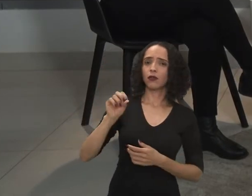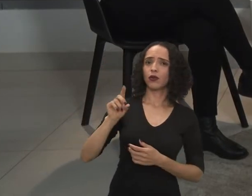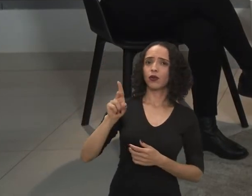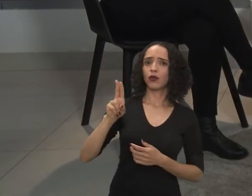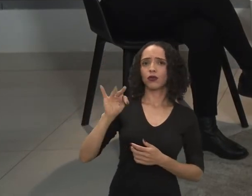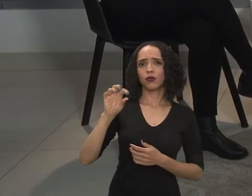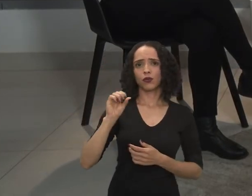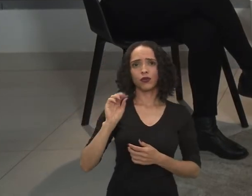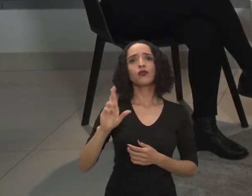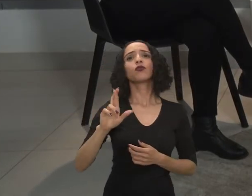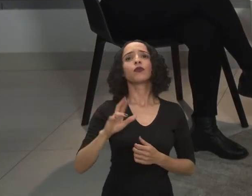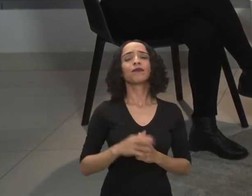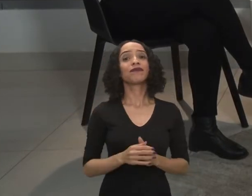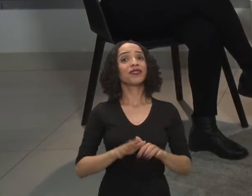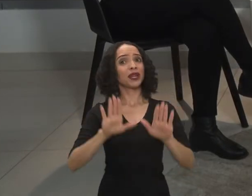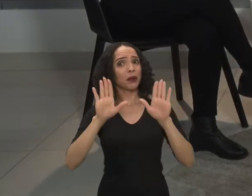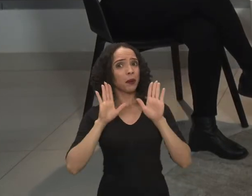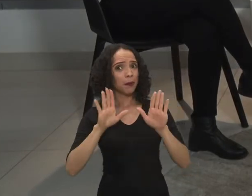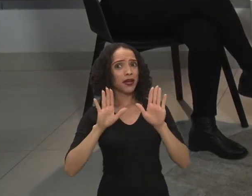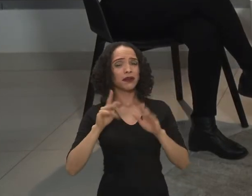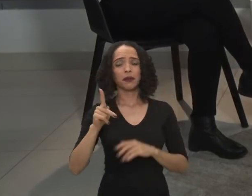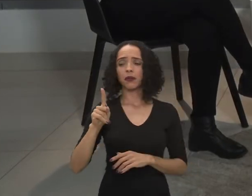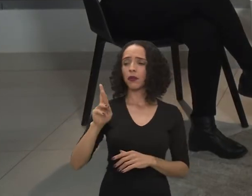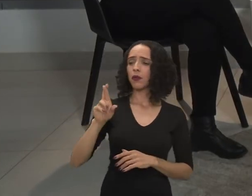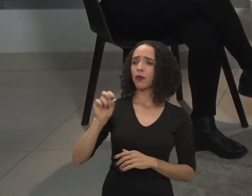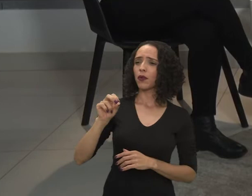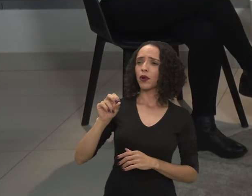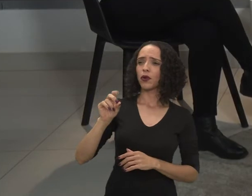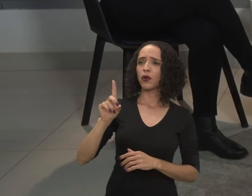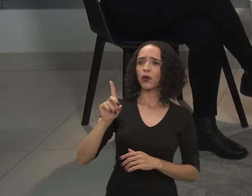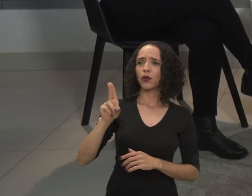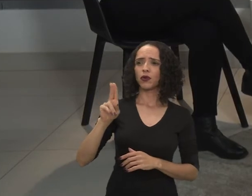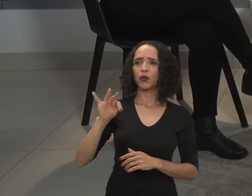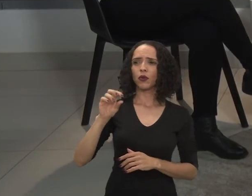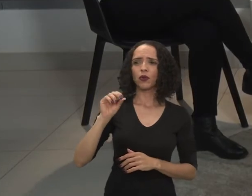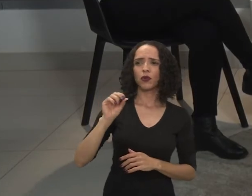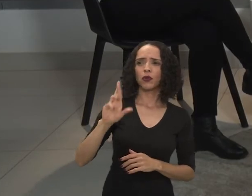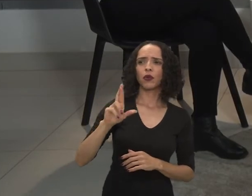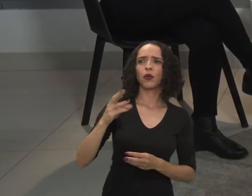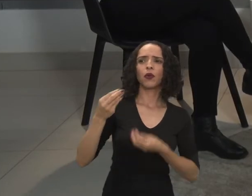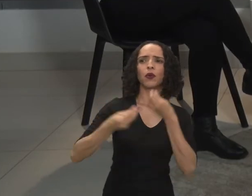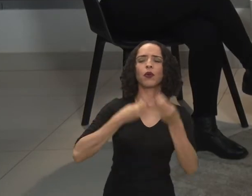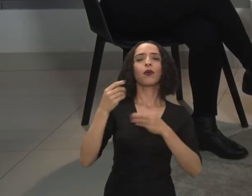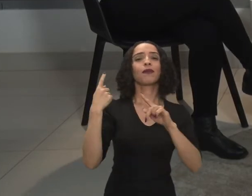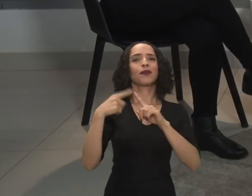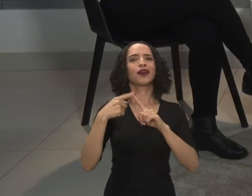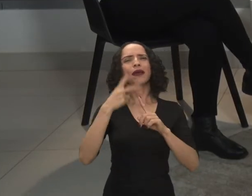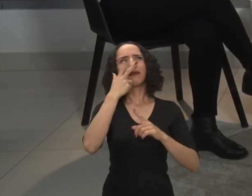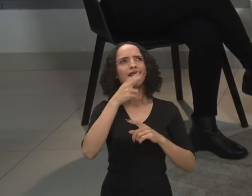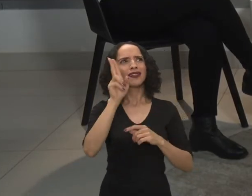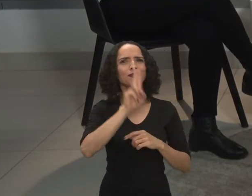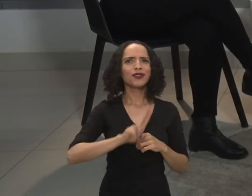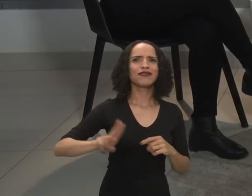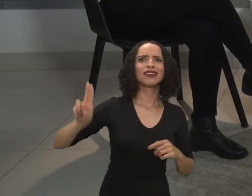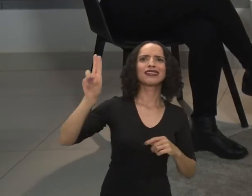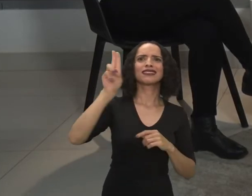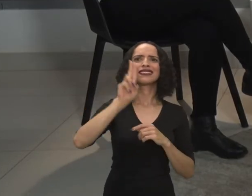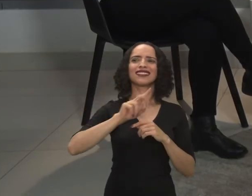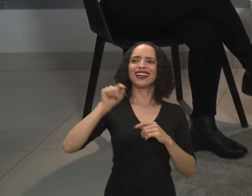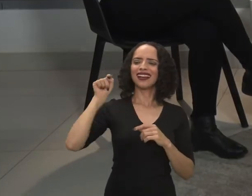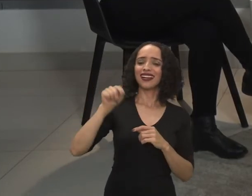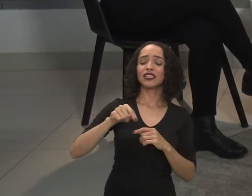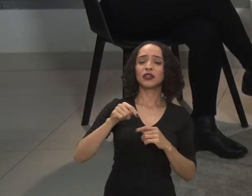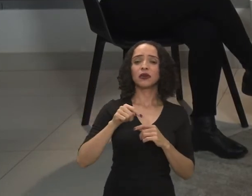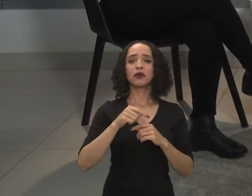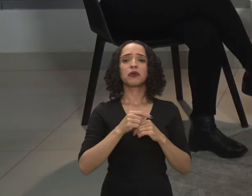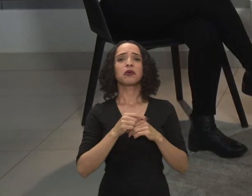aos produtores, né? Mas os produtores, o pessoal fala assim que a universidade fica atrás